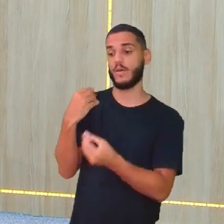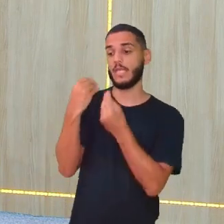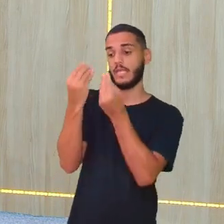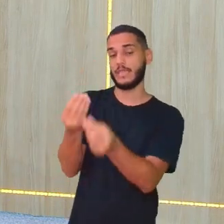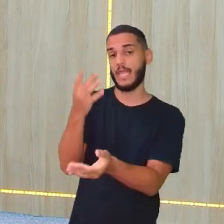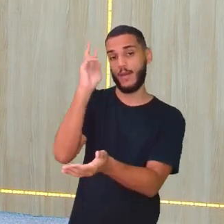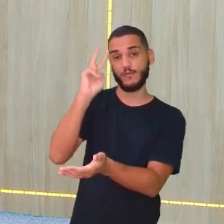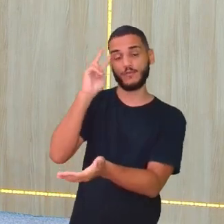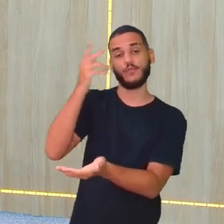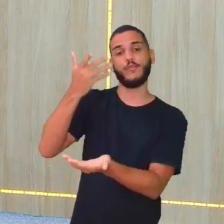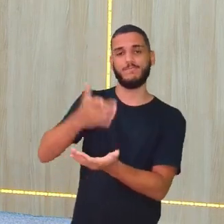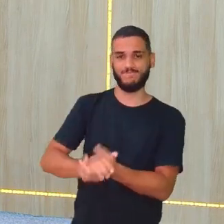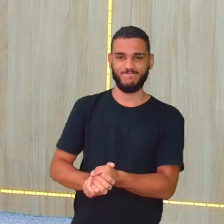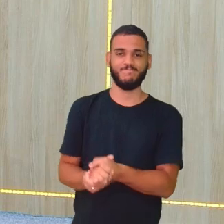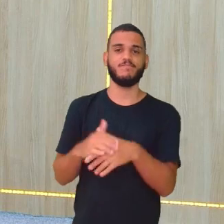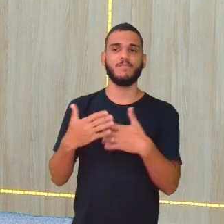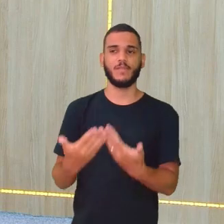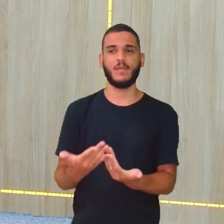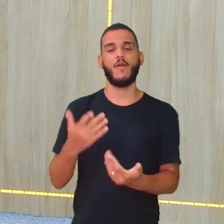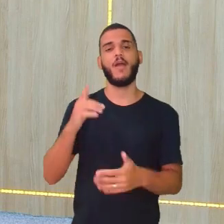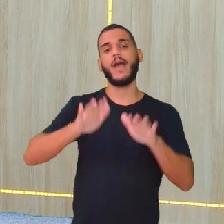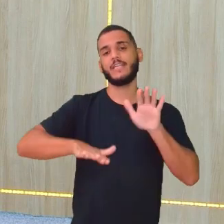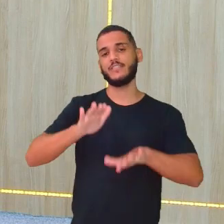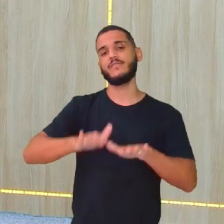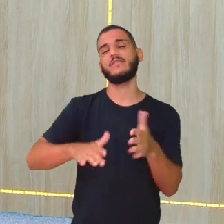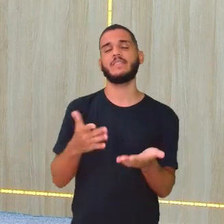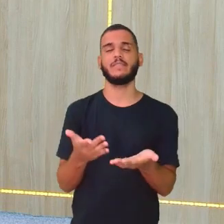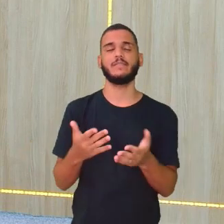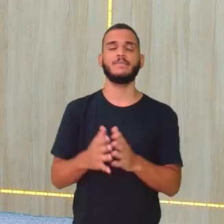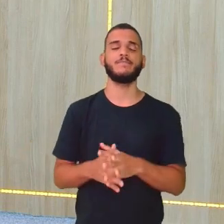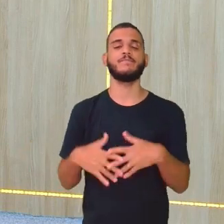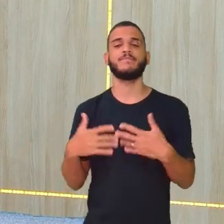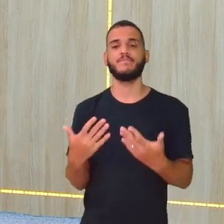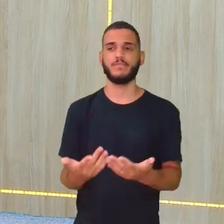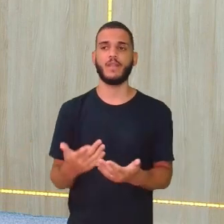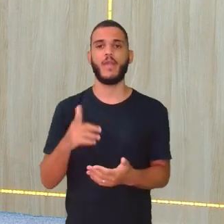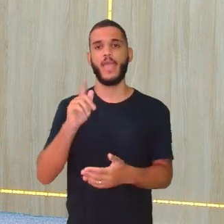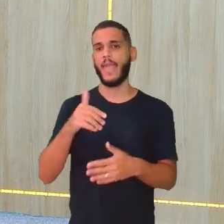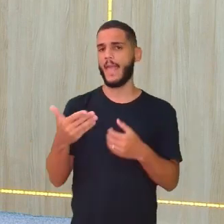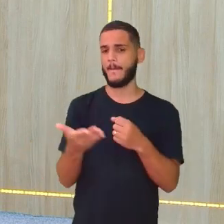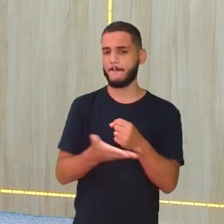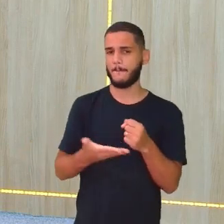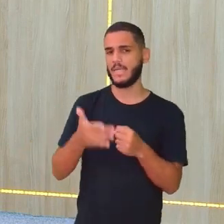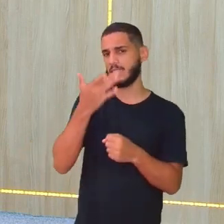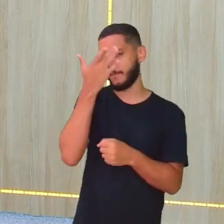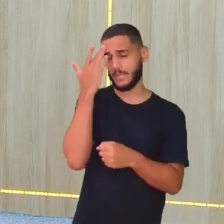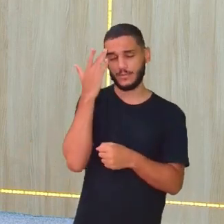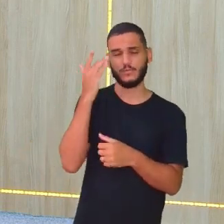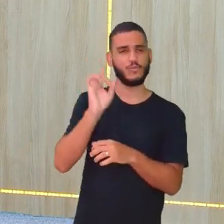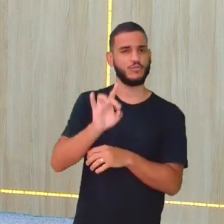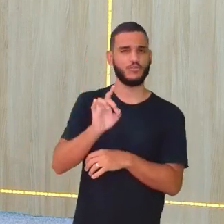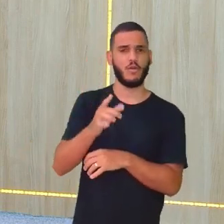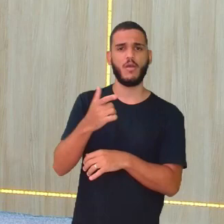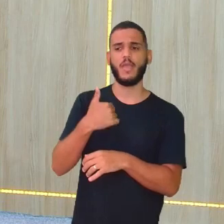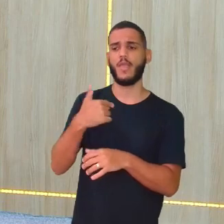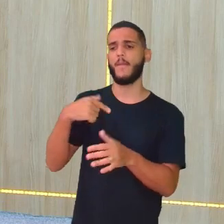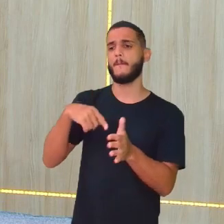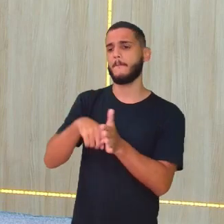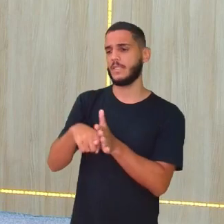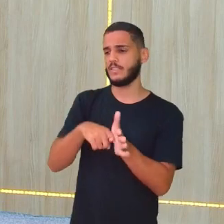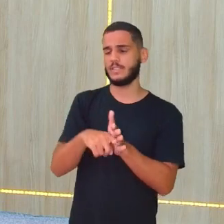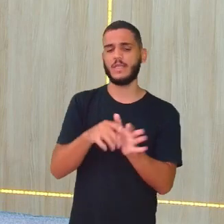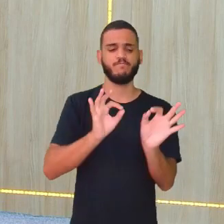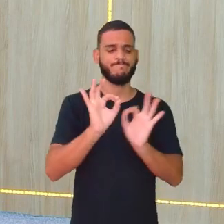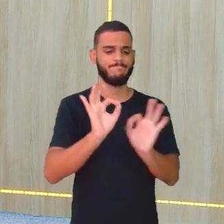história, né? Sim. Então, varia muito. Então, tem histórias que a minha única fonte é a pessoa e eu vou para uma fonte oficial,